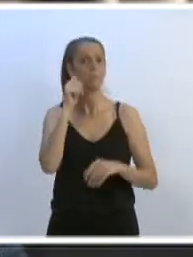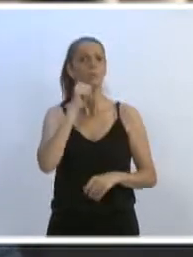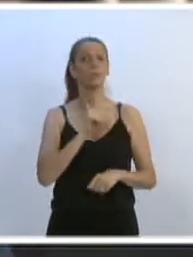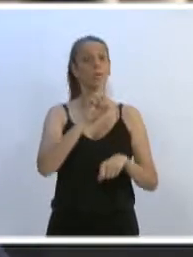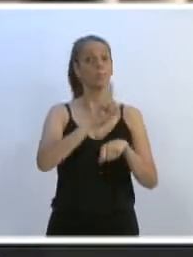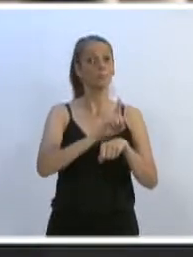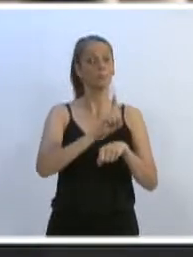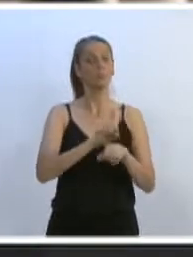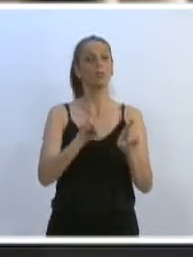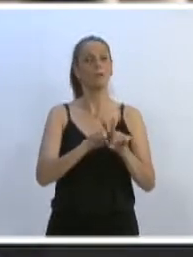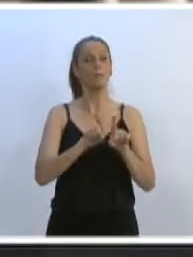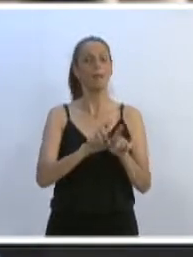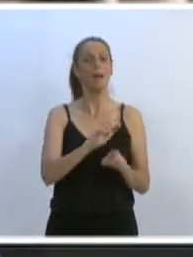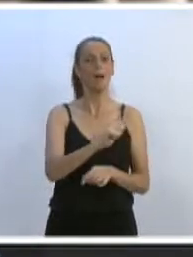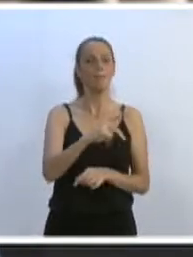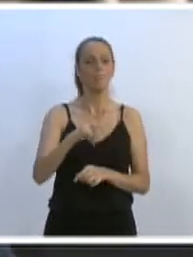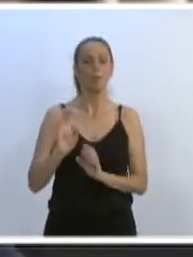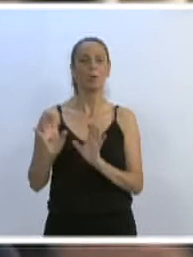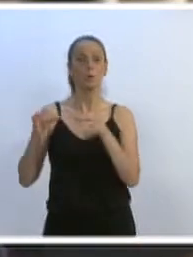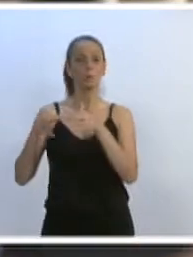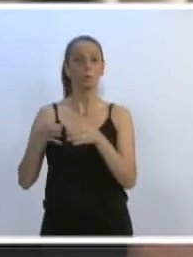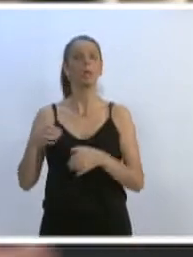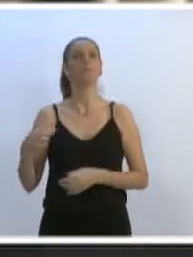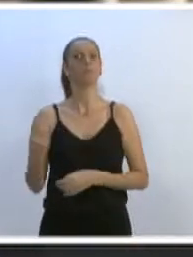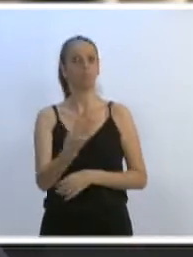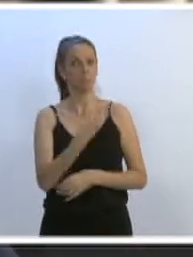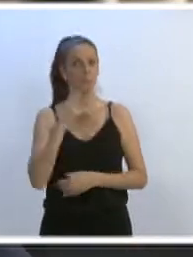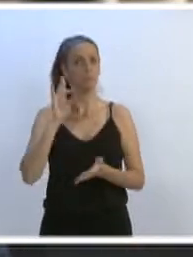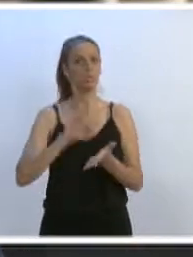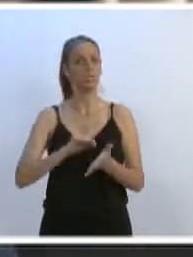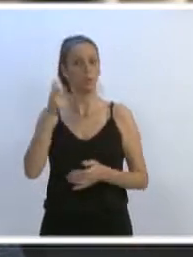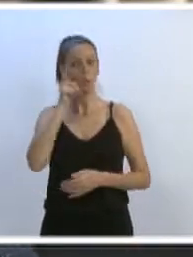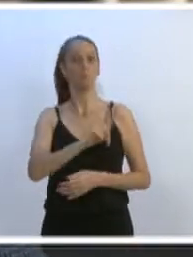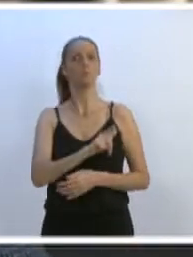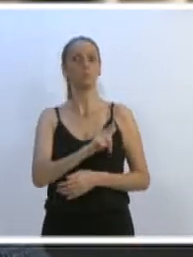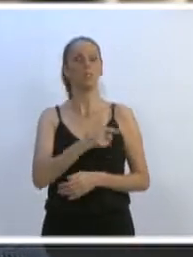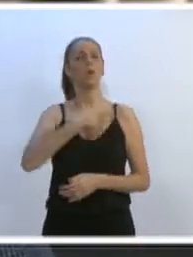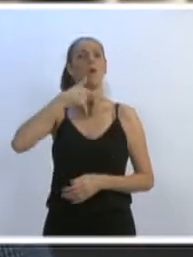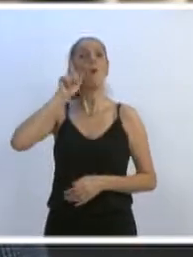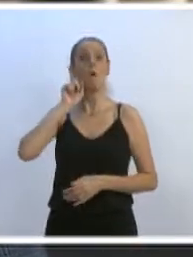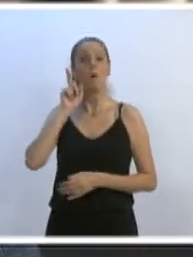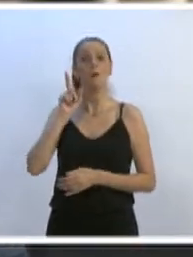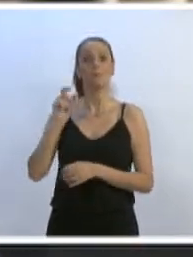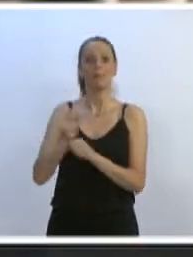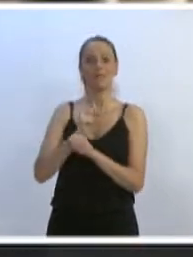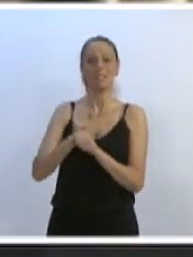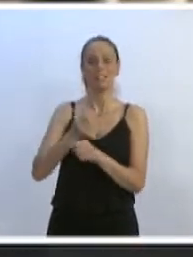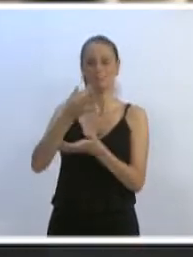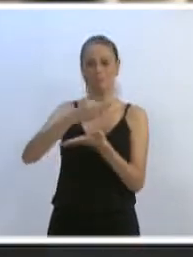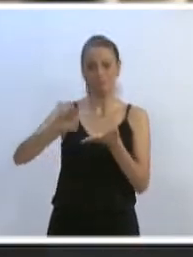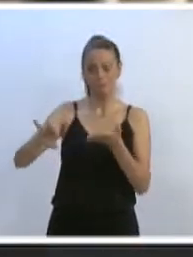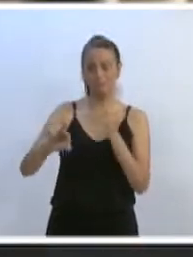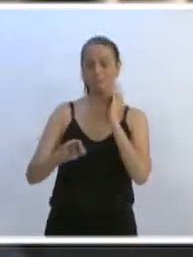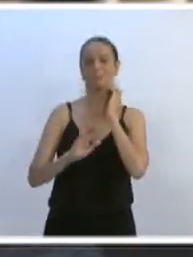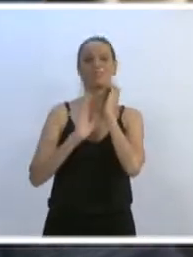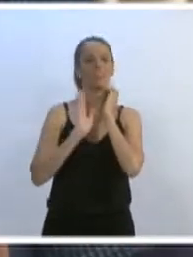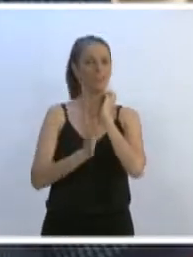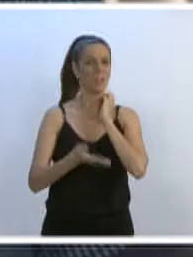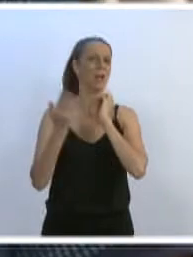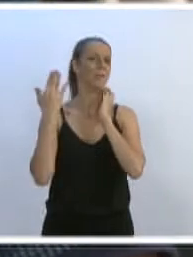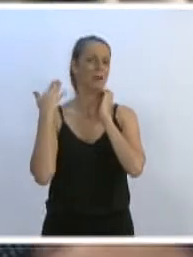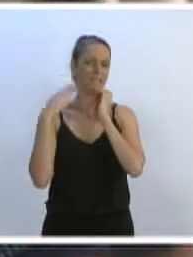equipe pp o conselho não é pela conquista de t a ordem de serviço assinada ontem da qual luto muito reivindicamos lutamos também